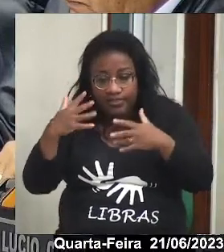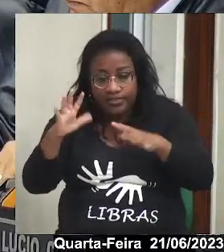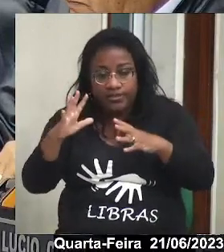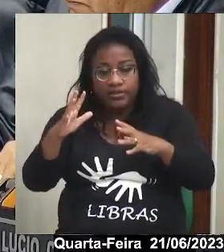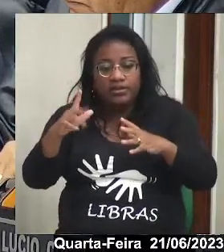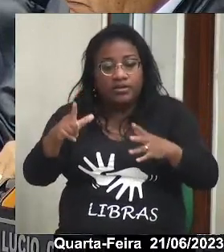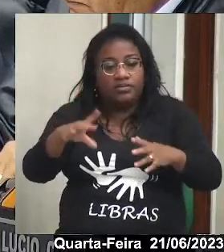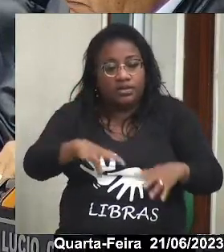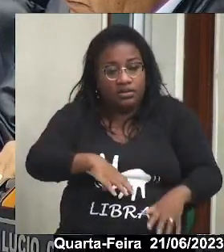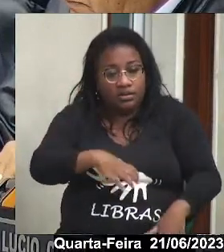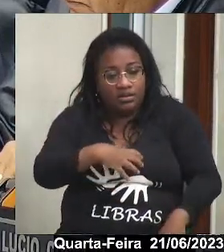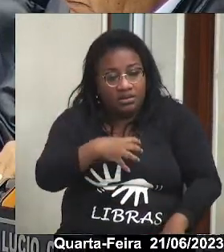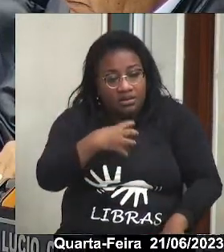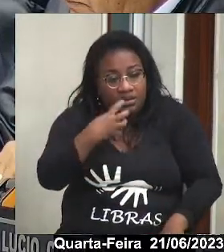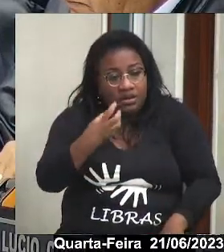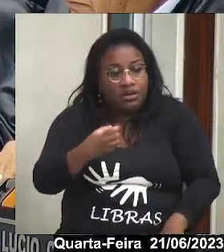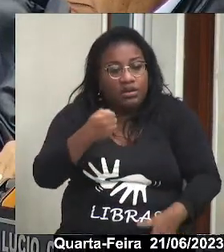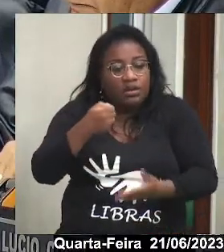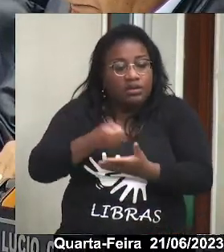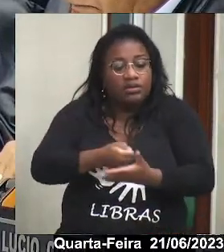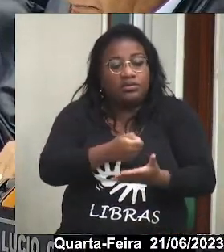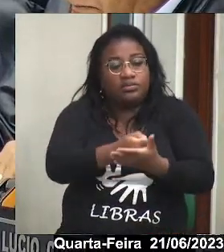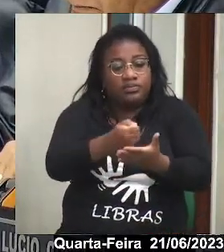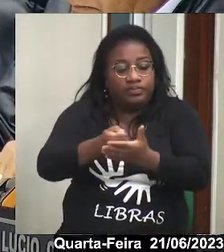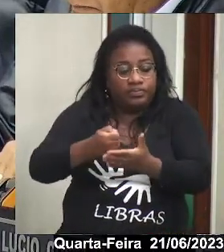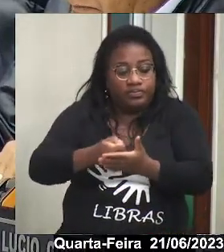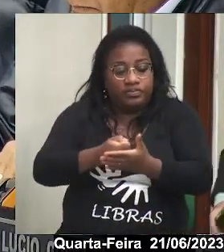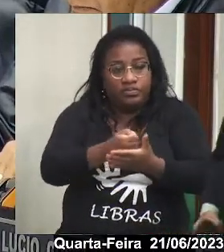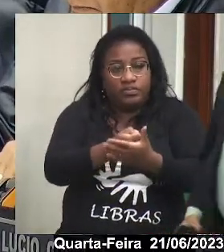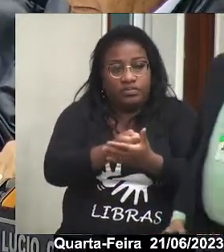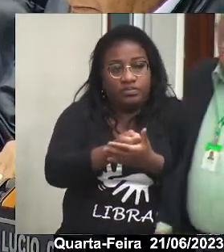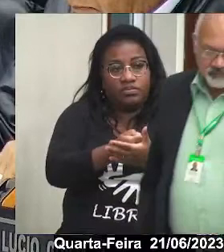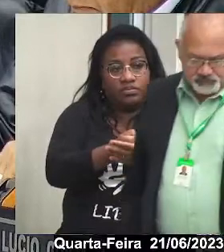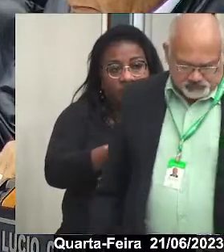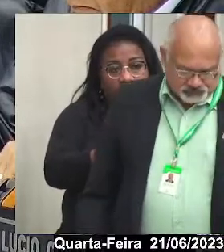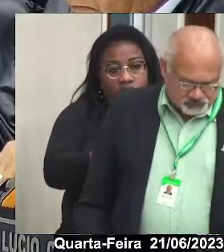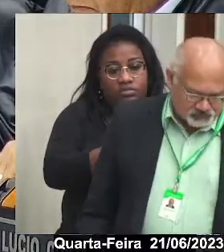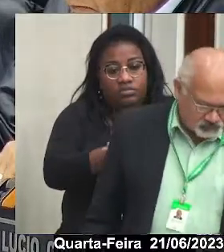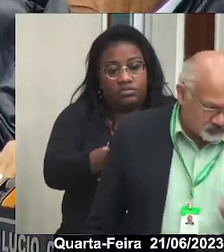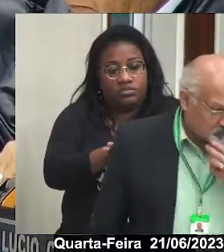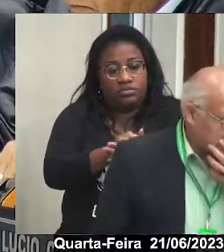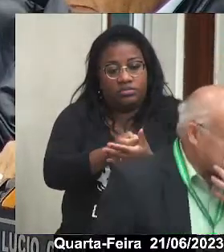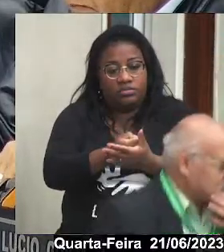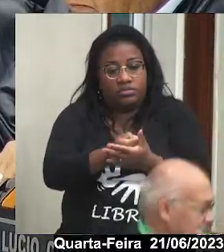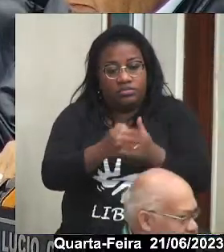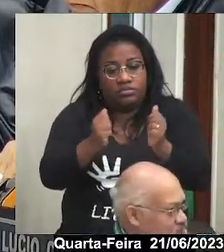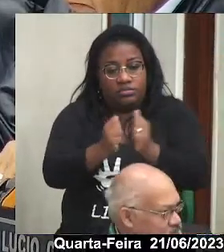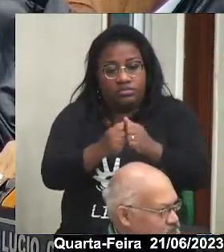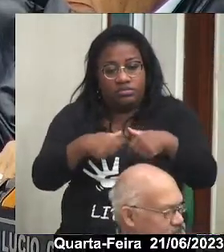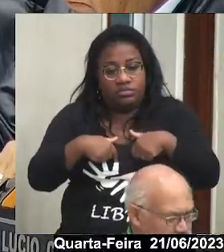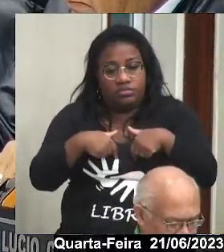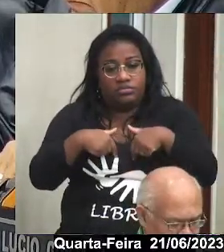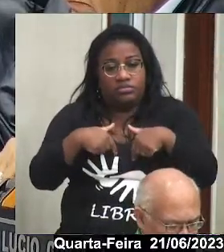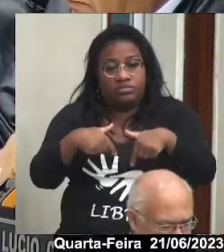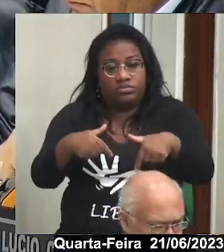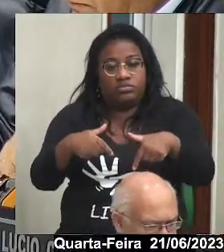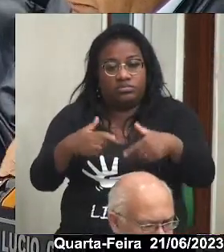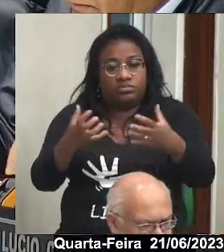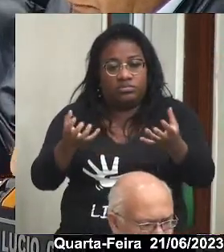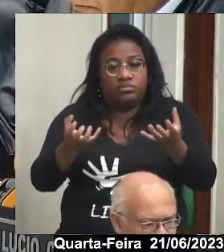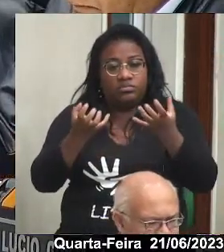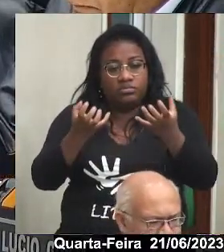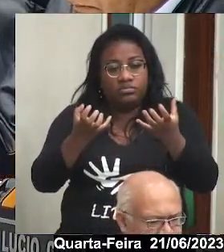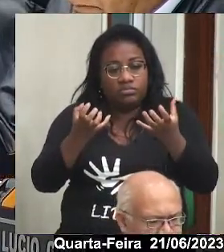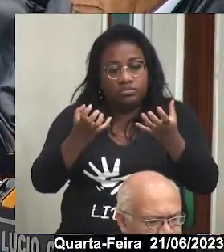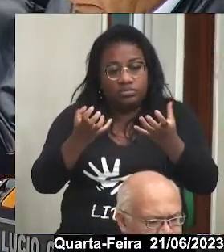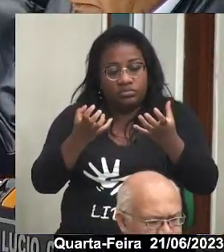organização, pela garra, pela coragem que vocês estão enfrentando essa luta aí, tá bom? E